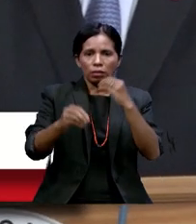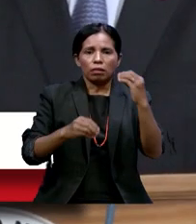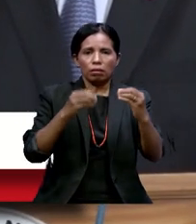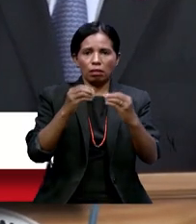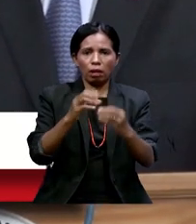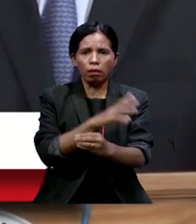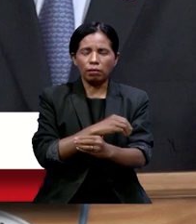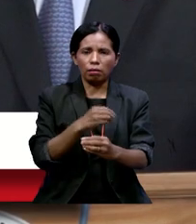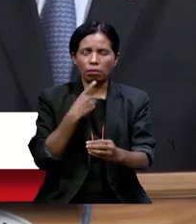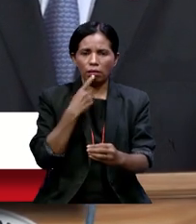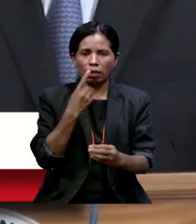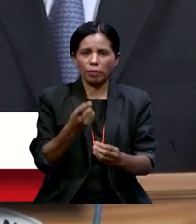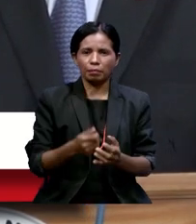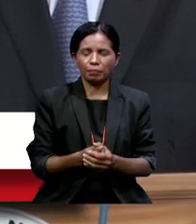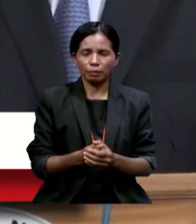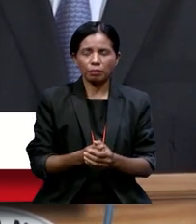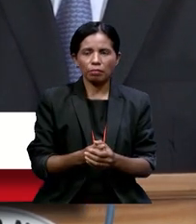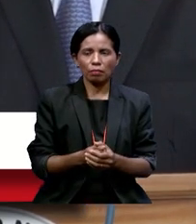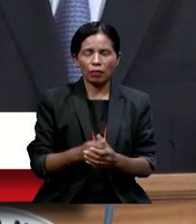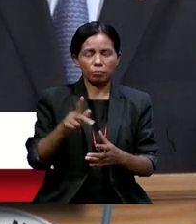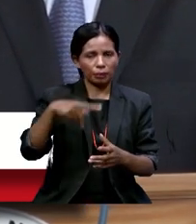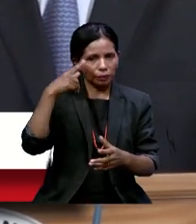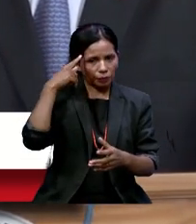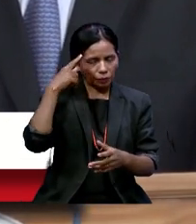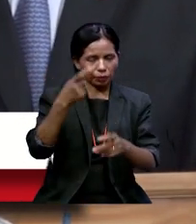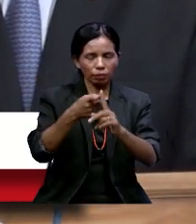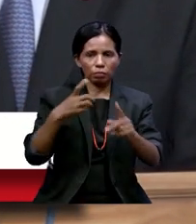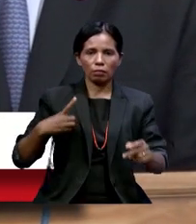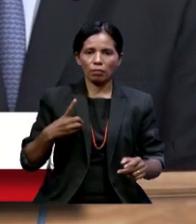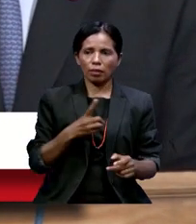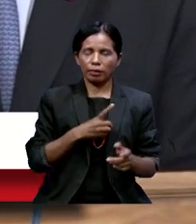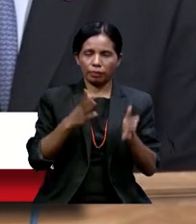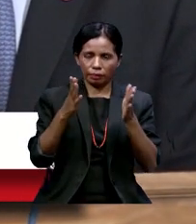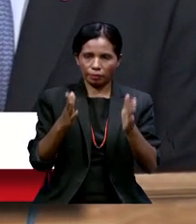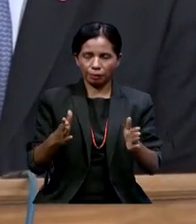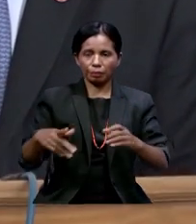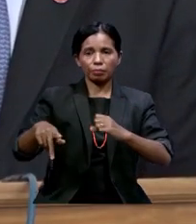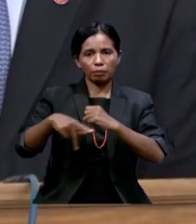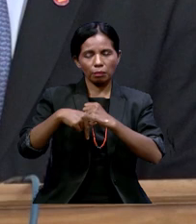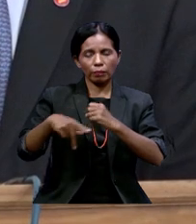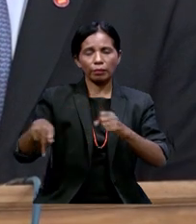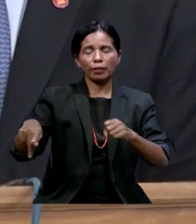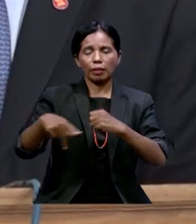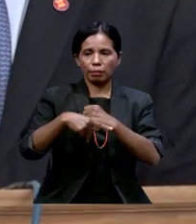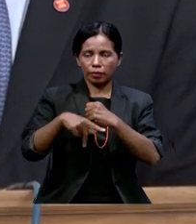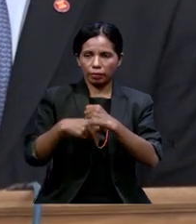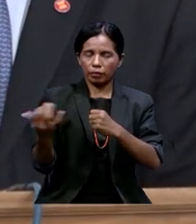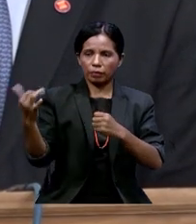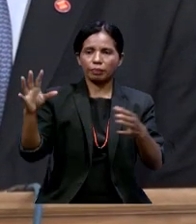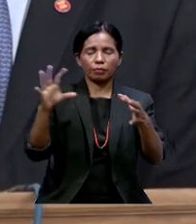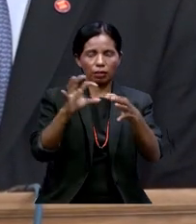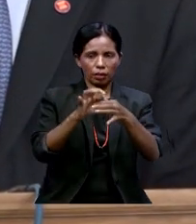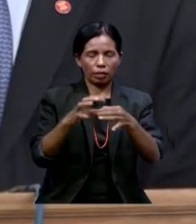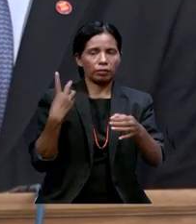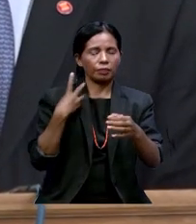comitimento à política russi, deputados Sira, bancadas Sira, a Liga Roi Itania de